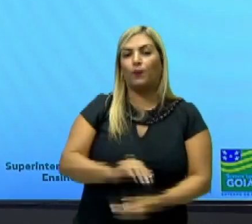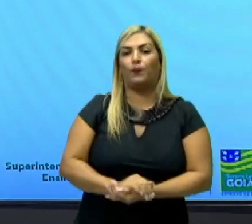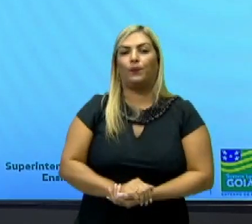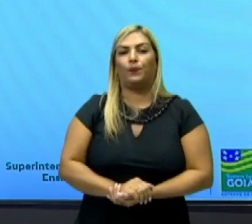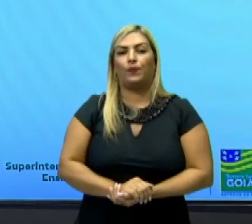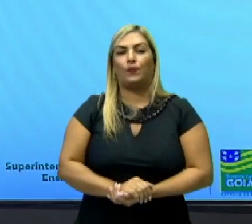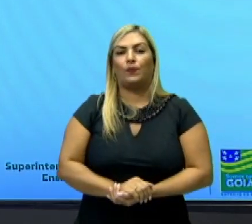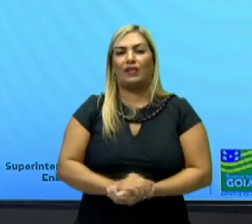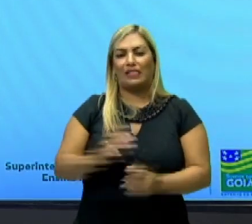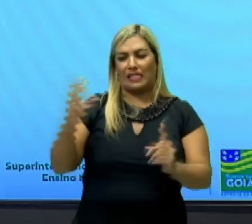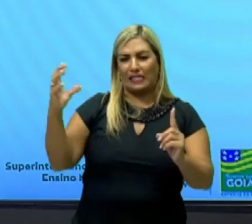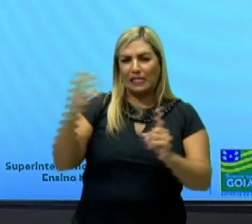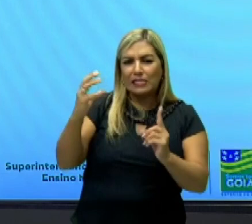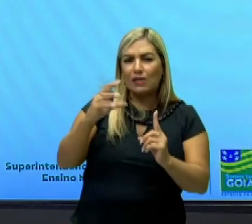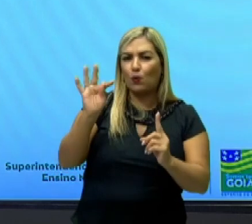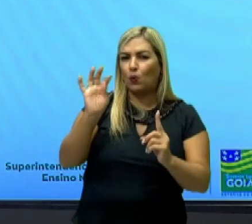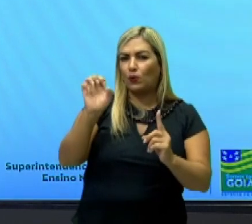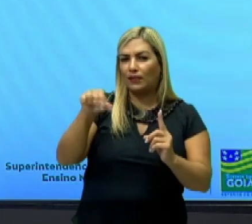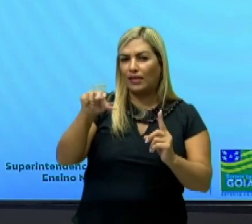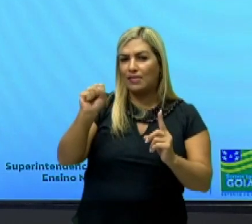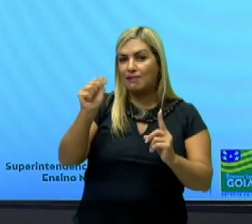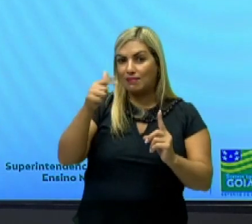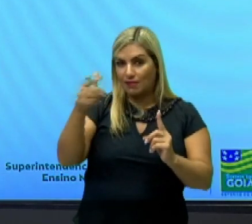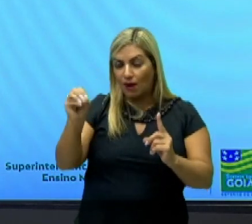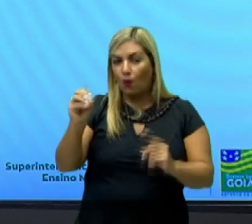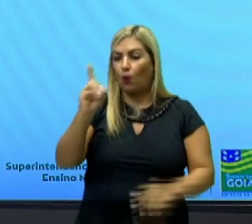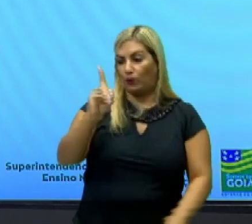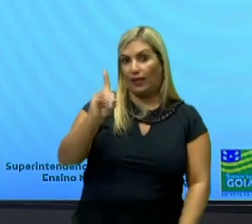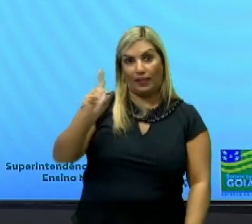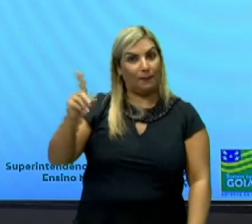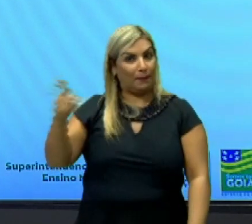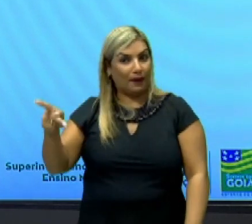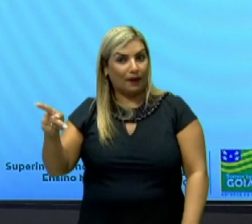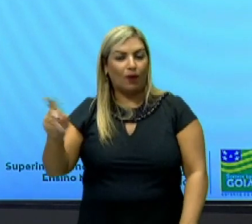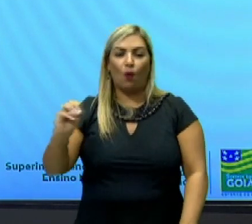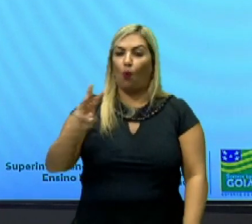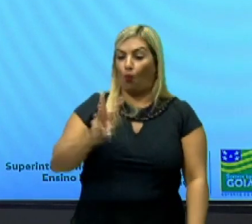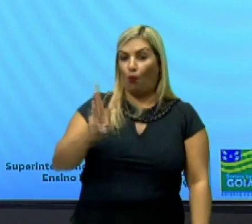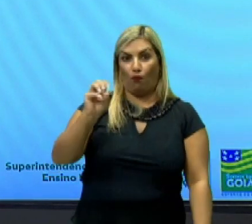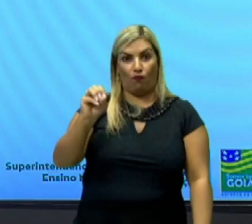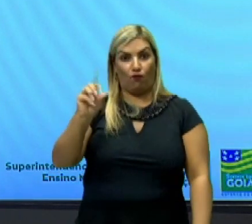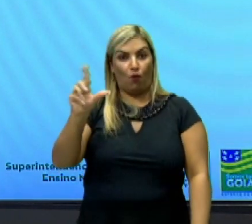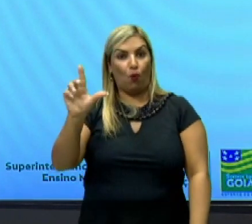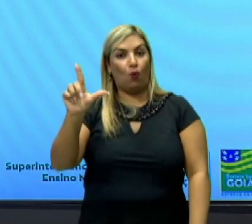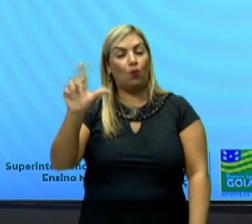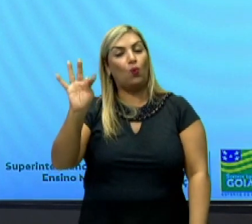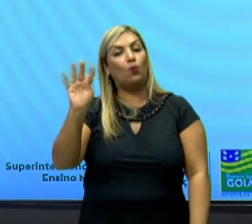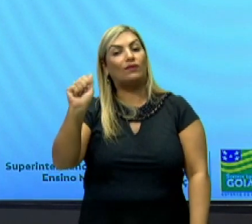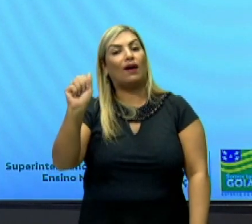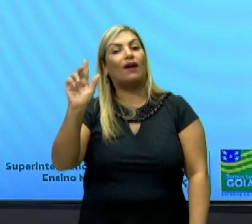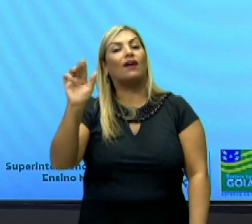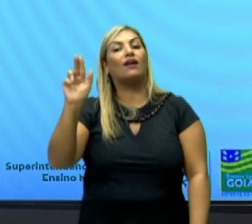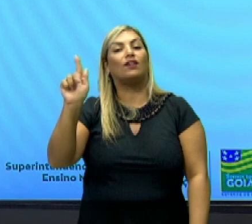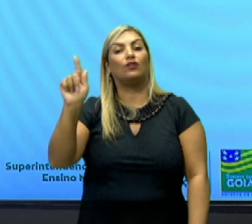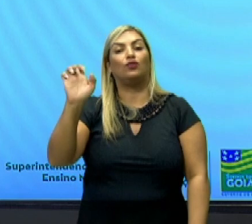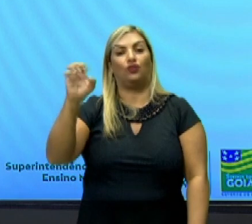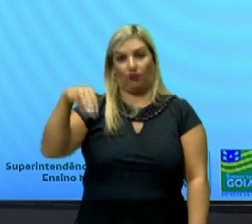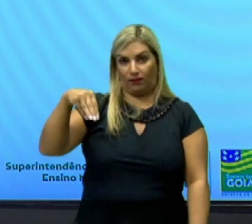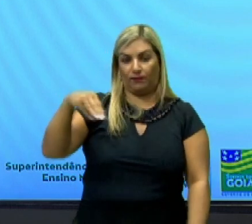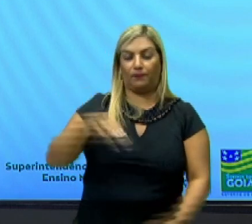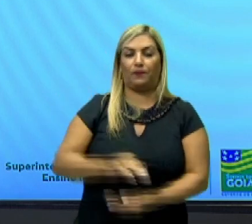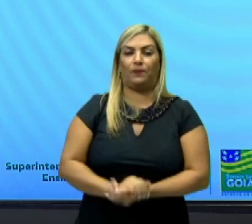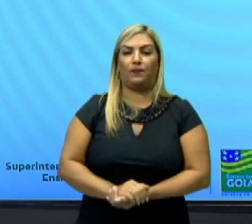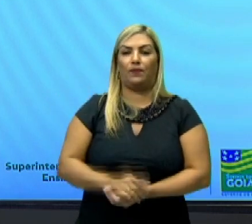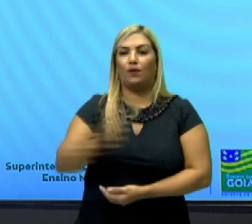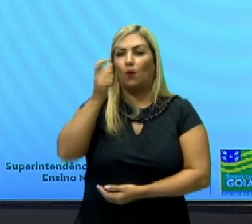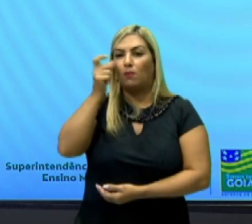que tensão também pode ser chamada de DDP ou, popularmente, voltagem, ok? Observe os esquemas.